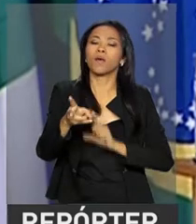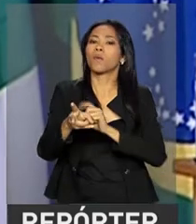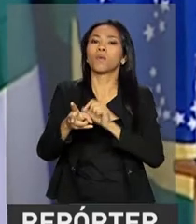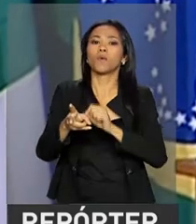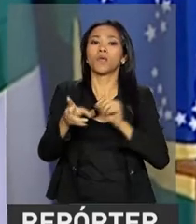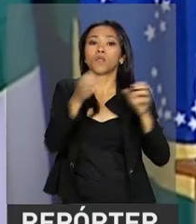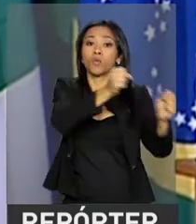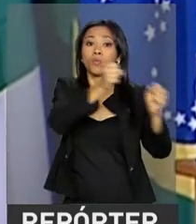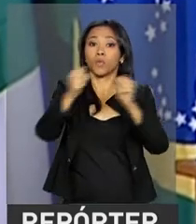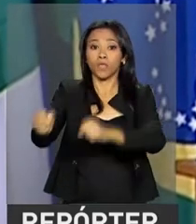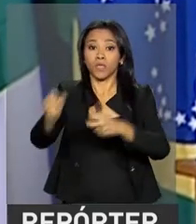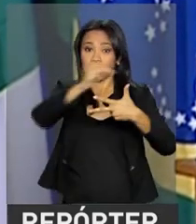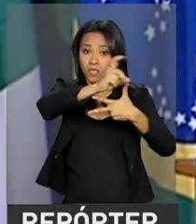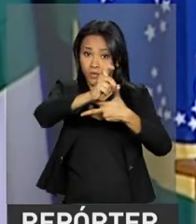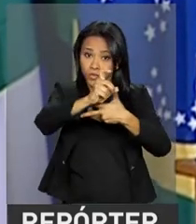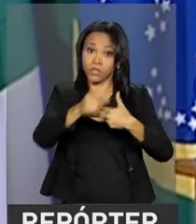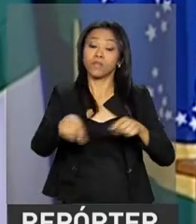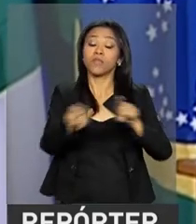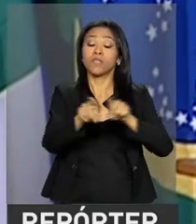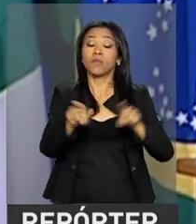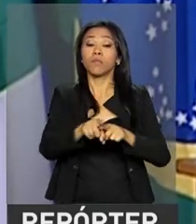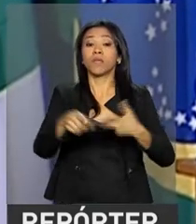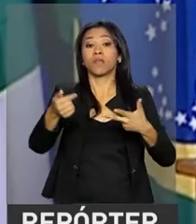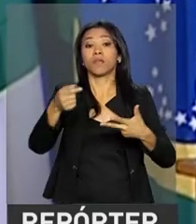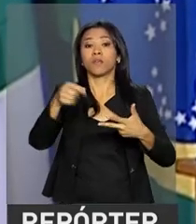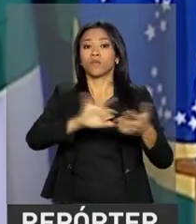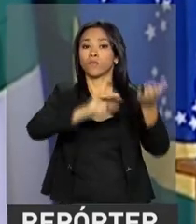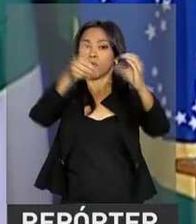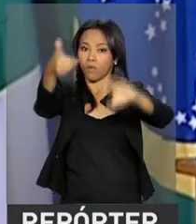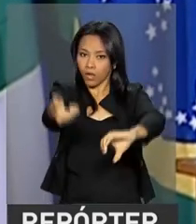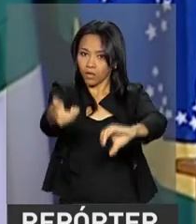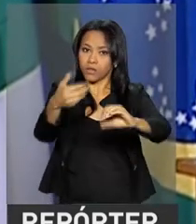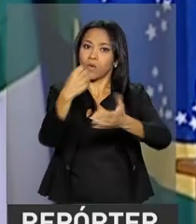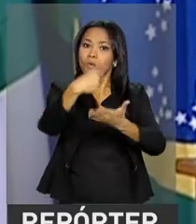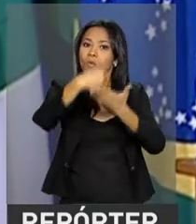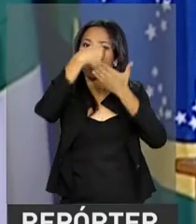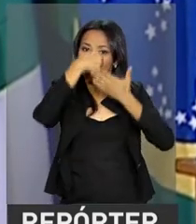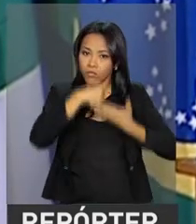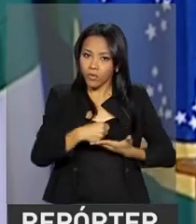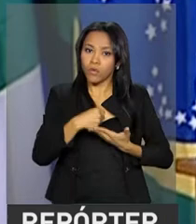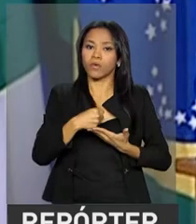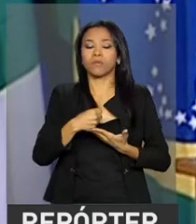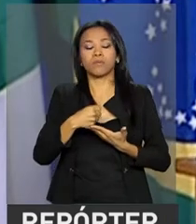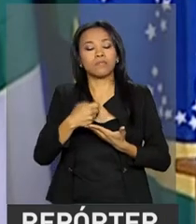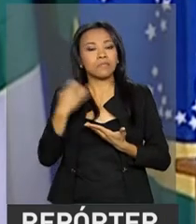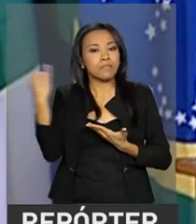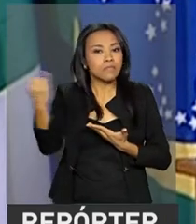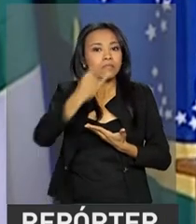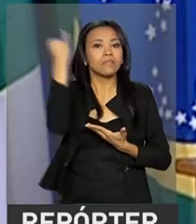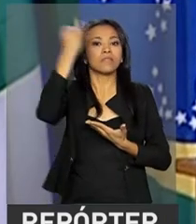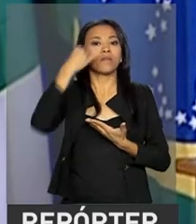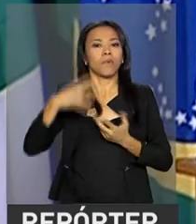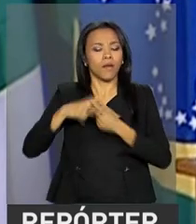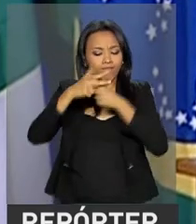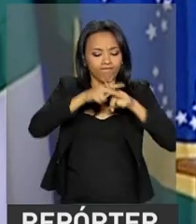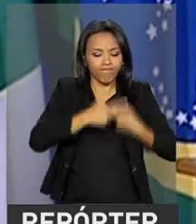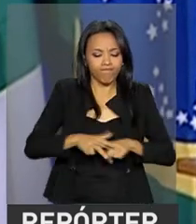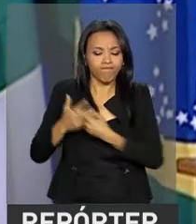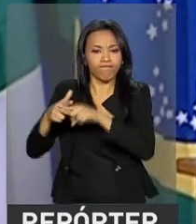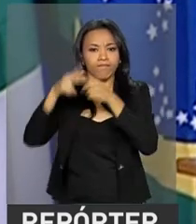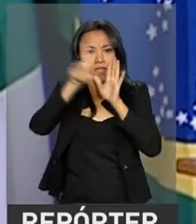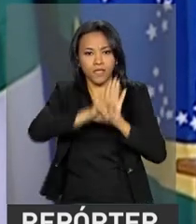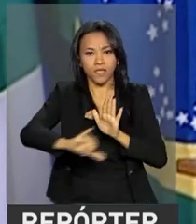Poder Executivo e do Congresso Nacional o apoio indispensável ao aprimoramento das leis e